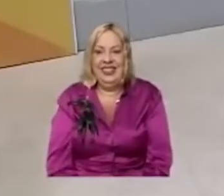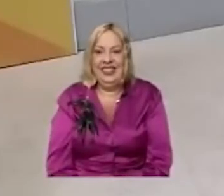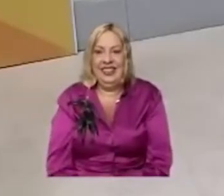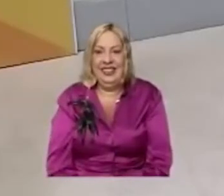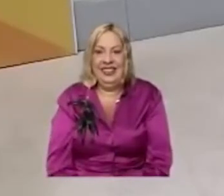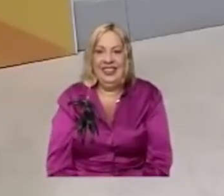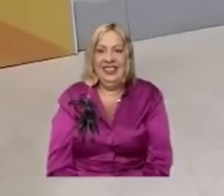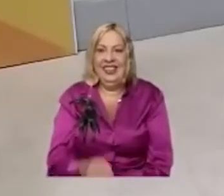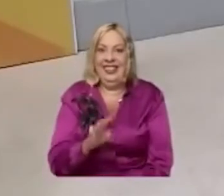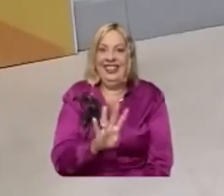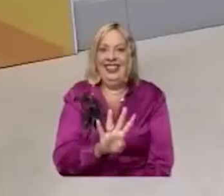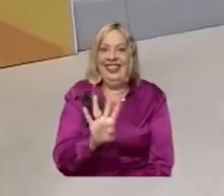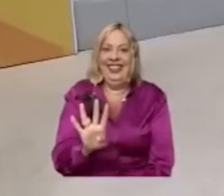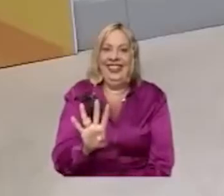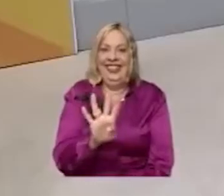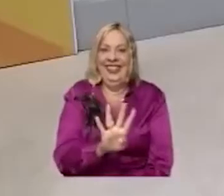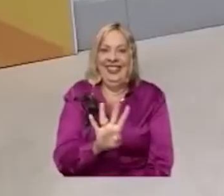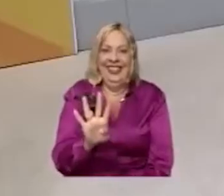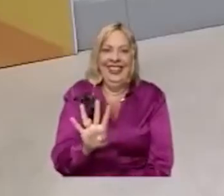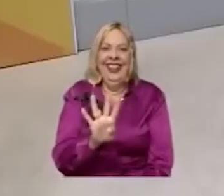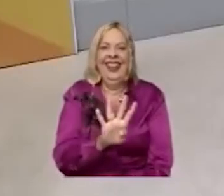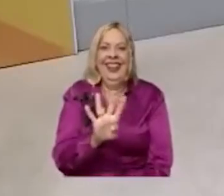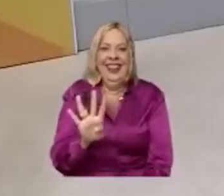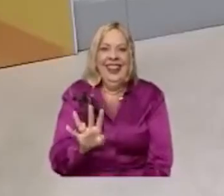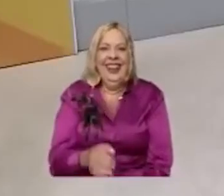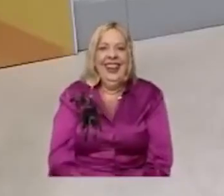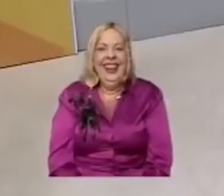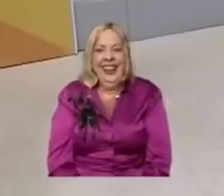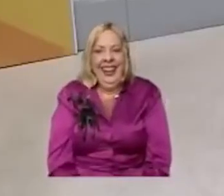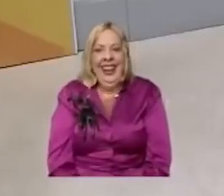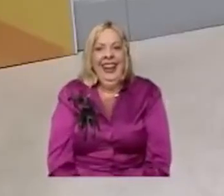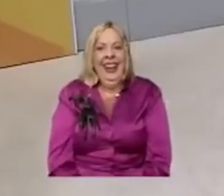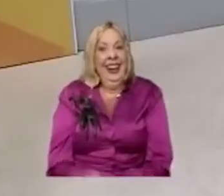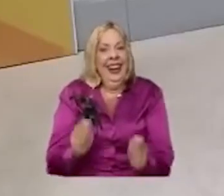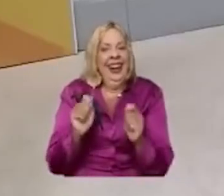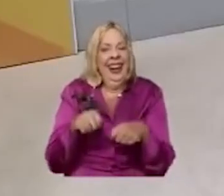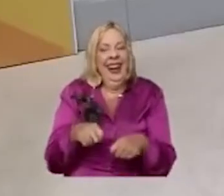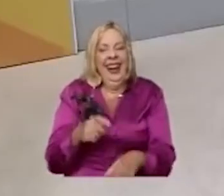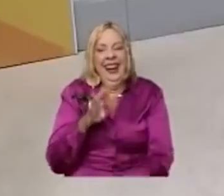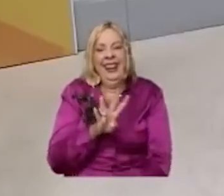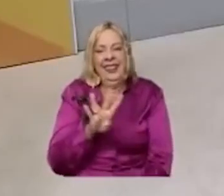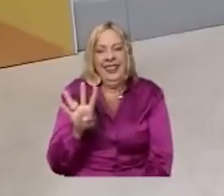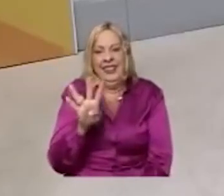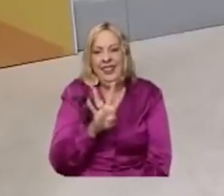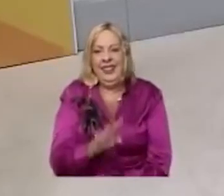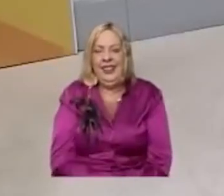Você quer 44? Tem 44.